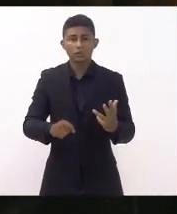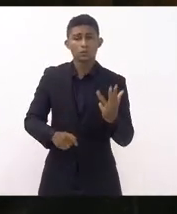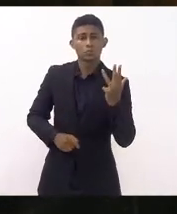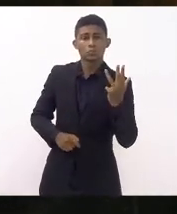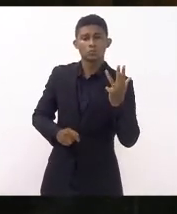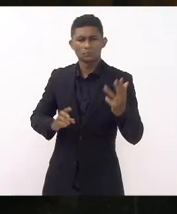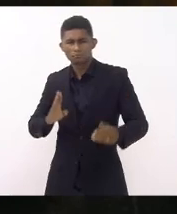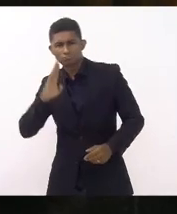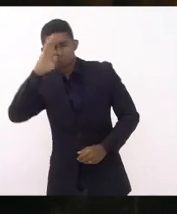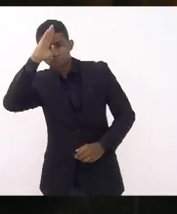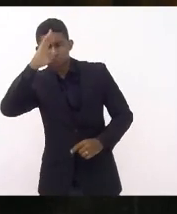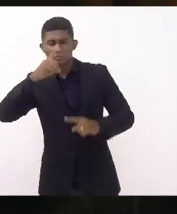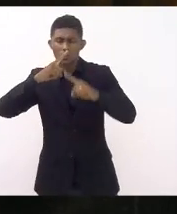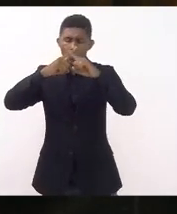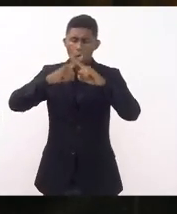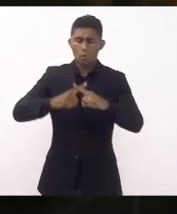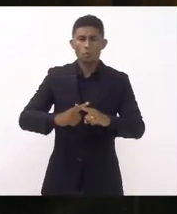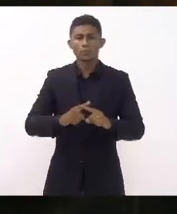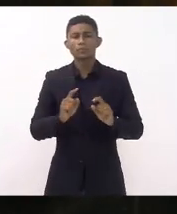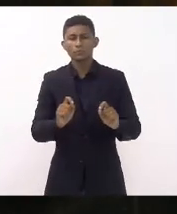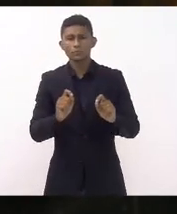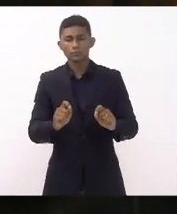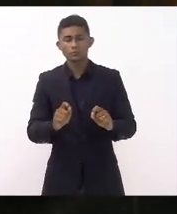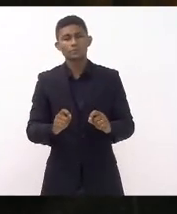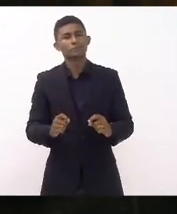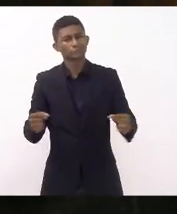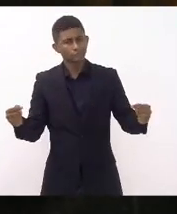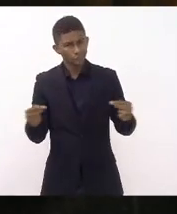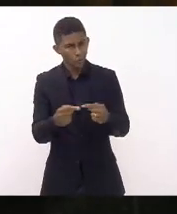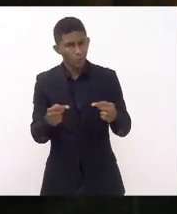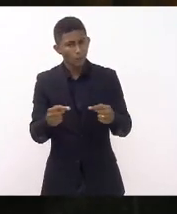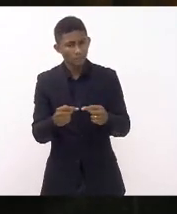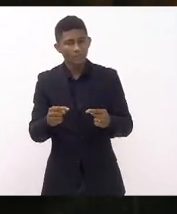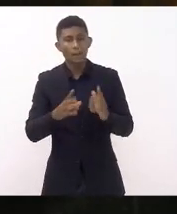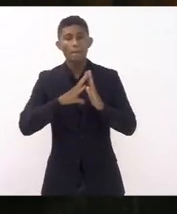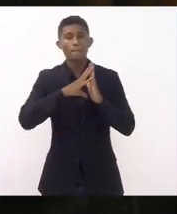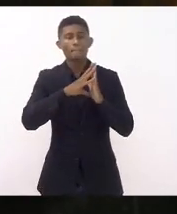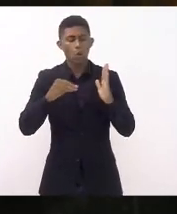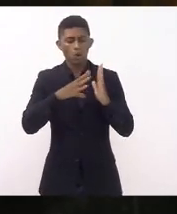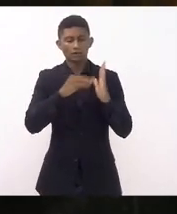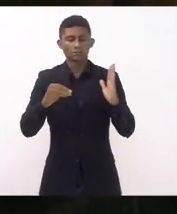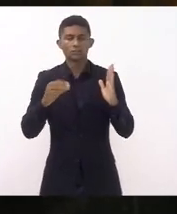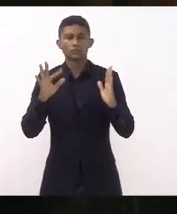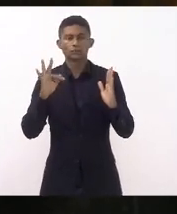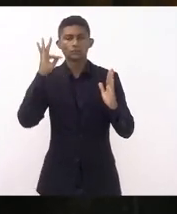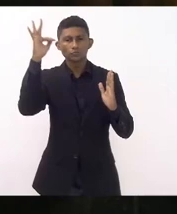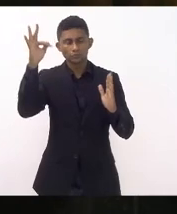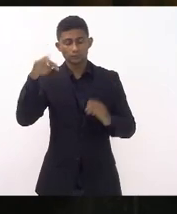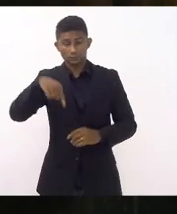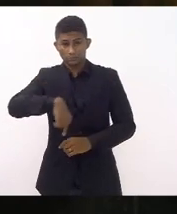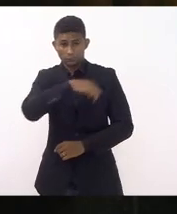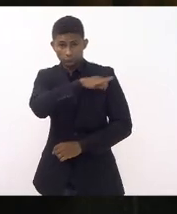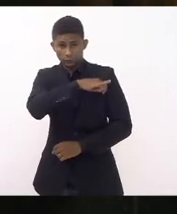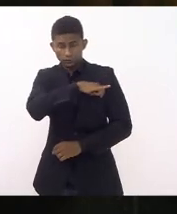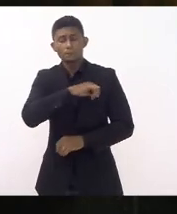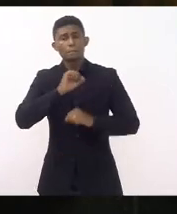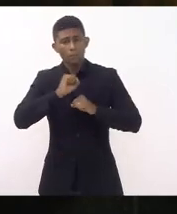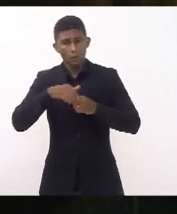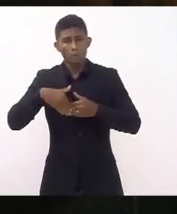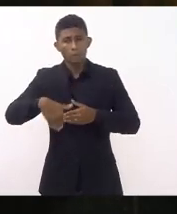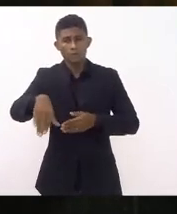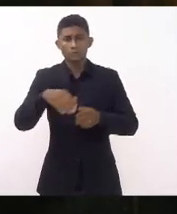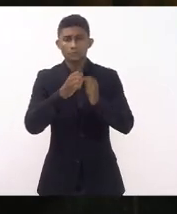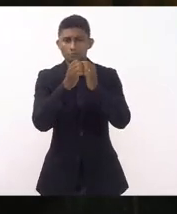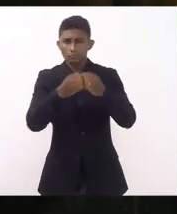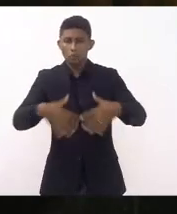versus Bolsonaro, é o futuro de um modelo. O Rio de Janeiro pode ser prejudicado por